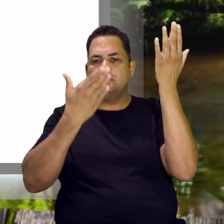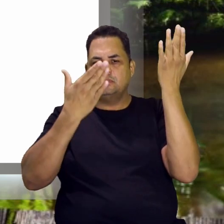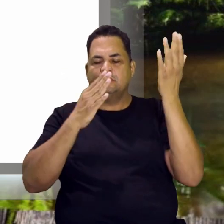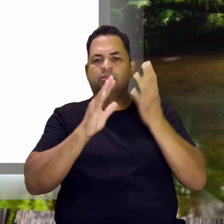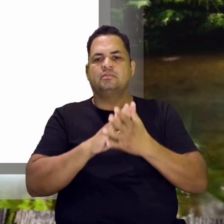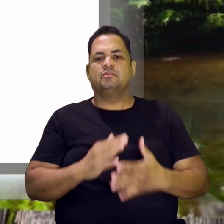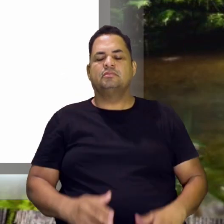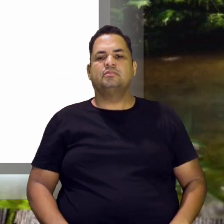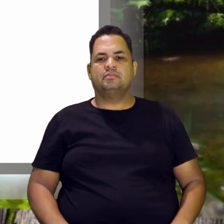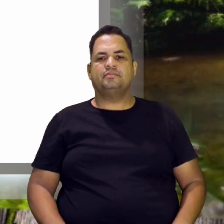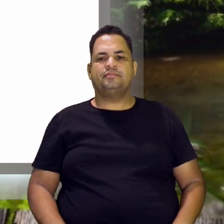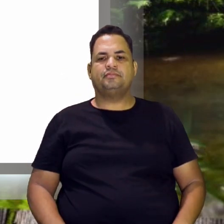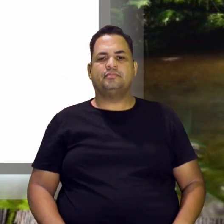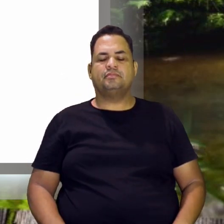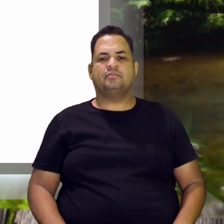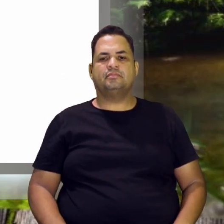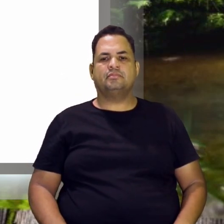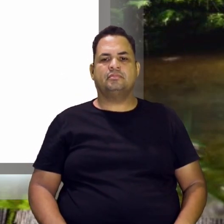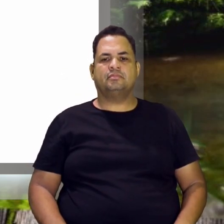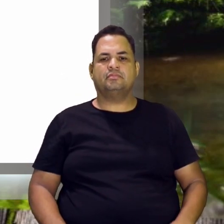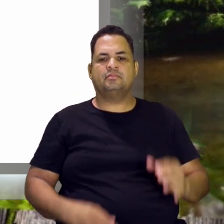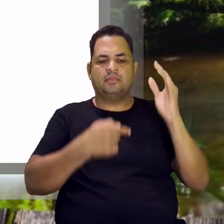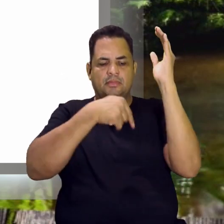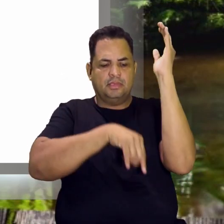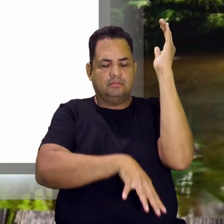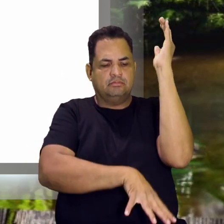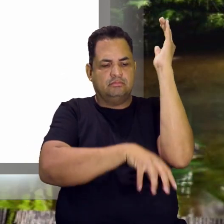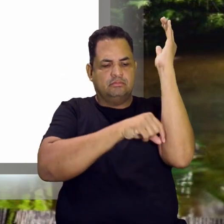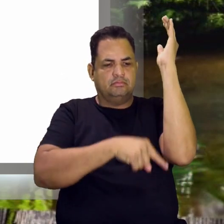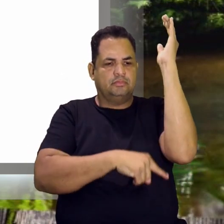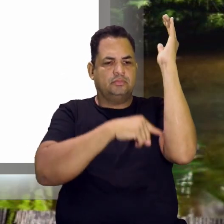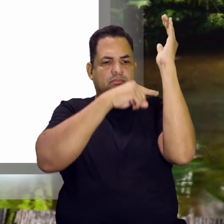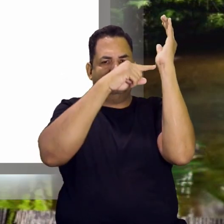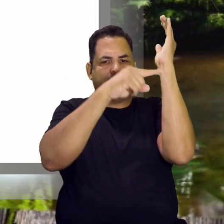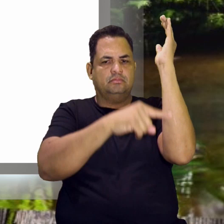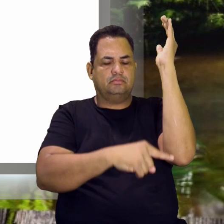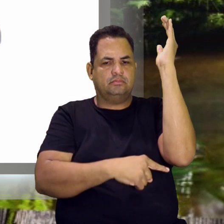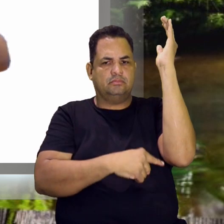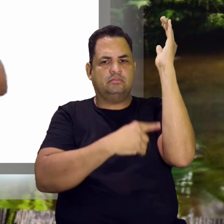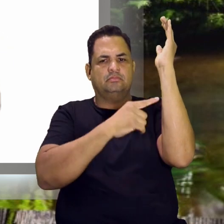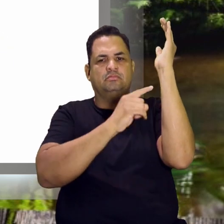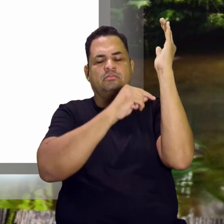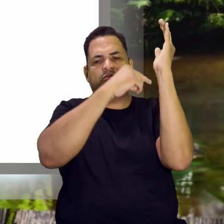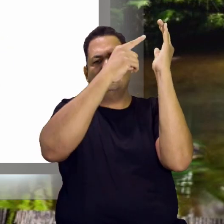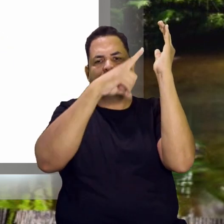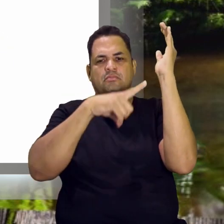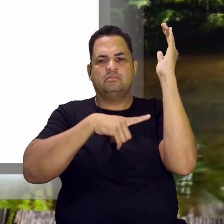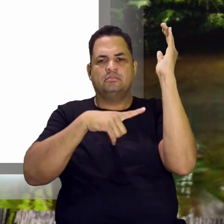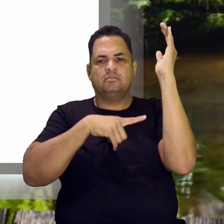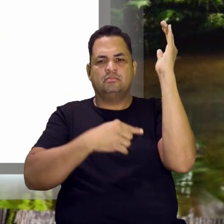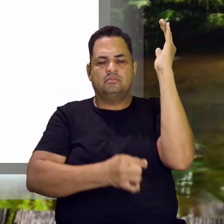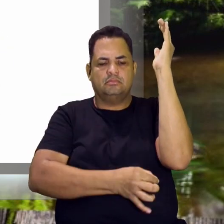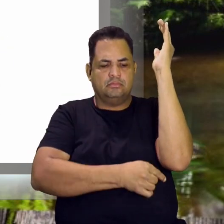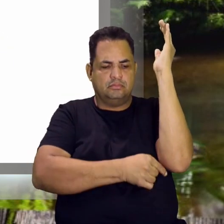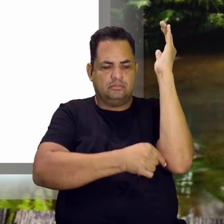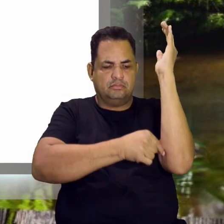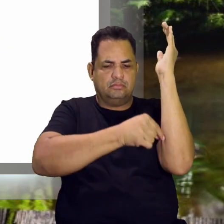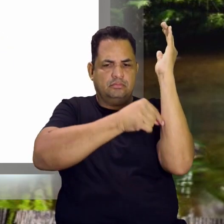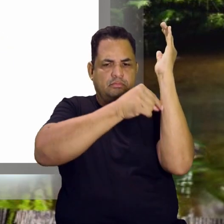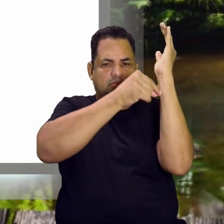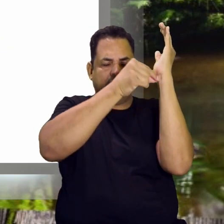para baixo, ou seja, da parte inferior para a parte superior da planta, onde ela vai ter a condução da